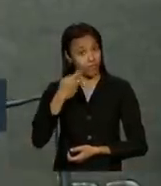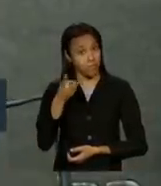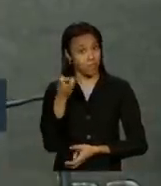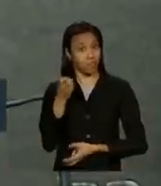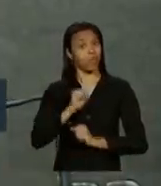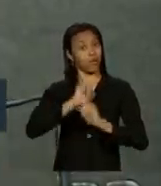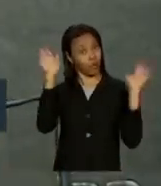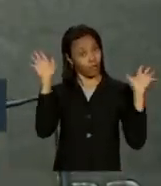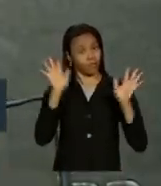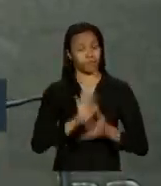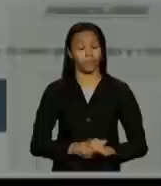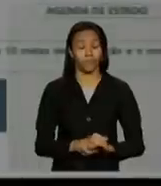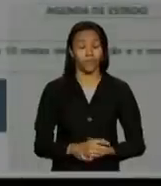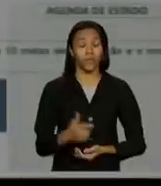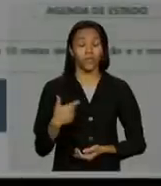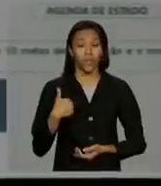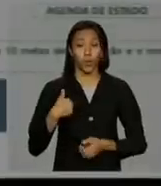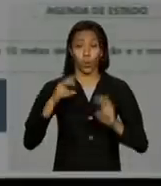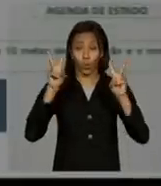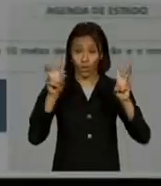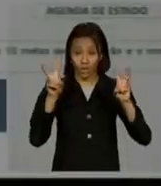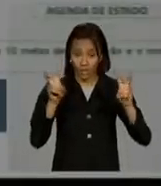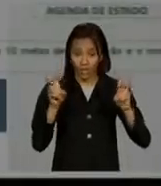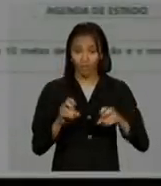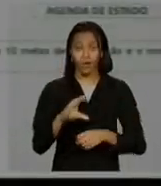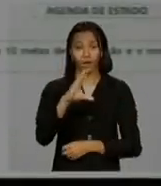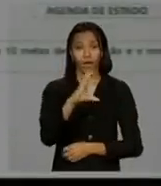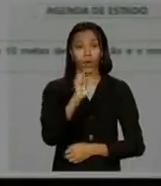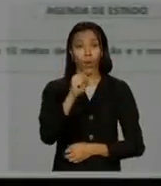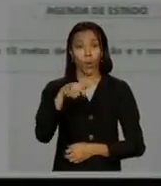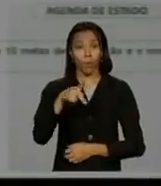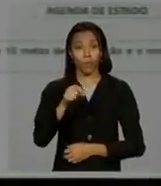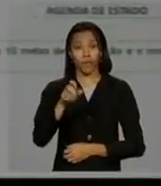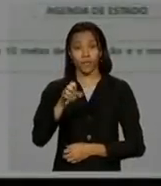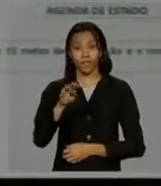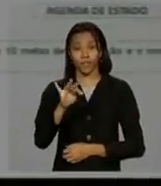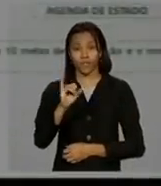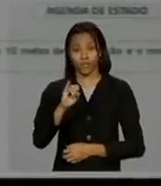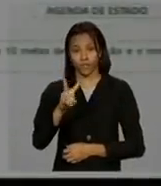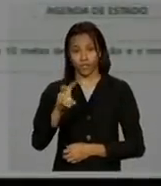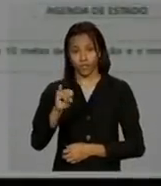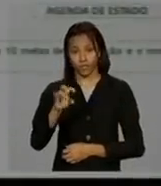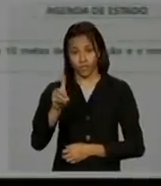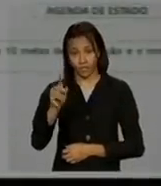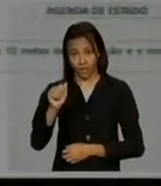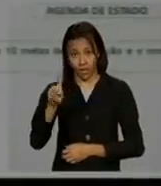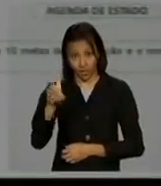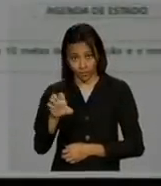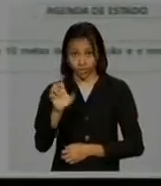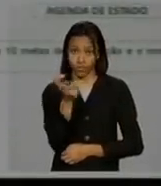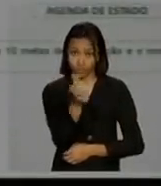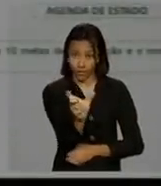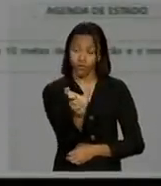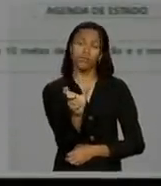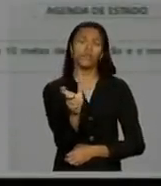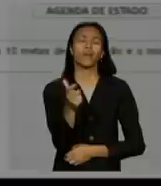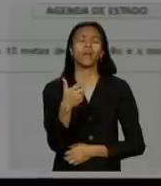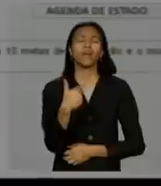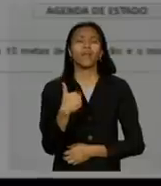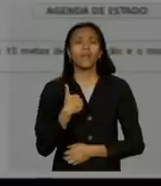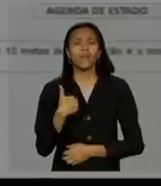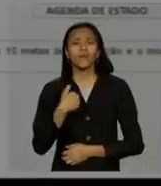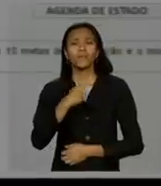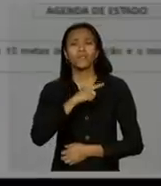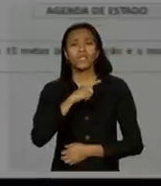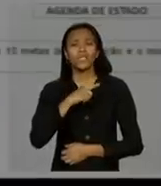bom aqui sobre o tema competitividade eu eu tenho